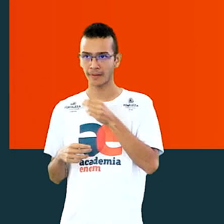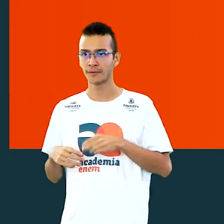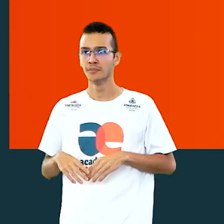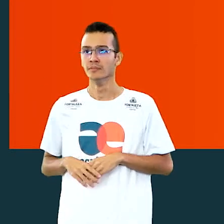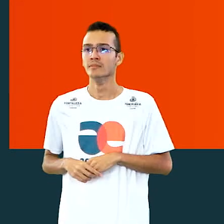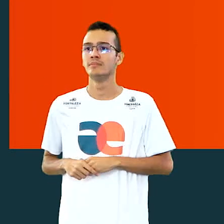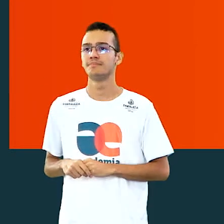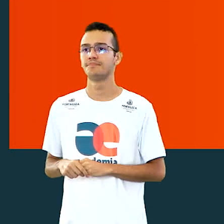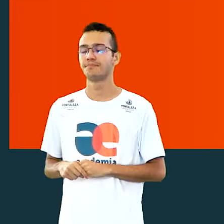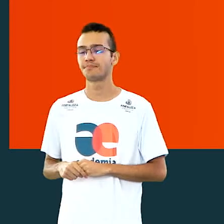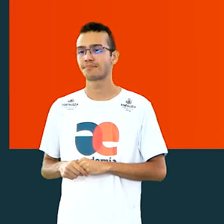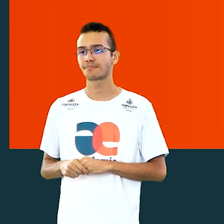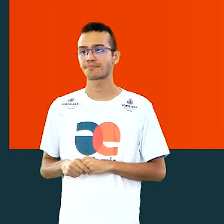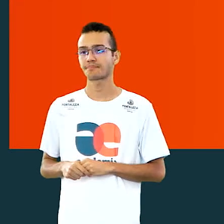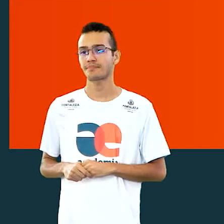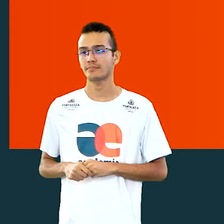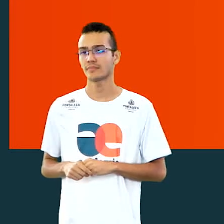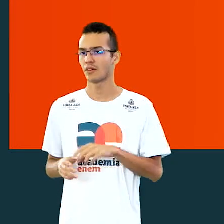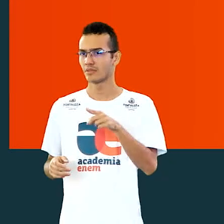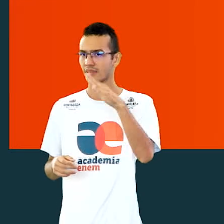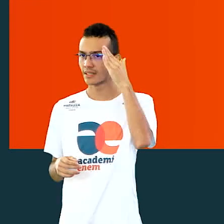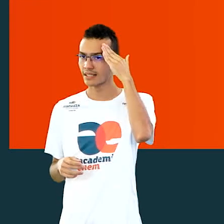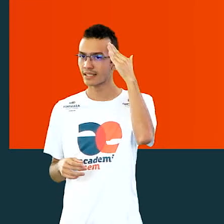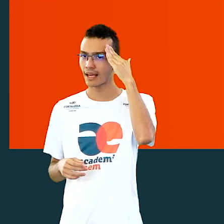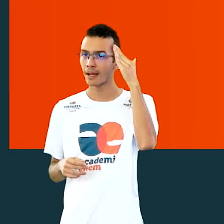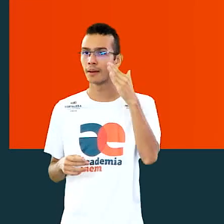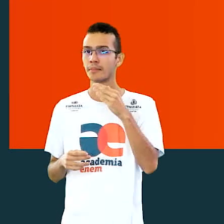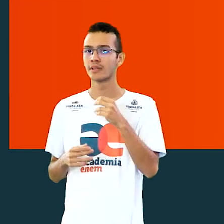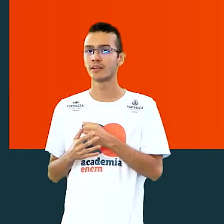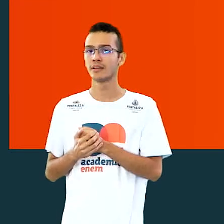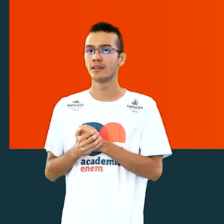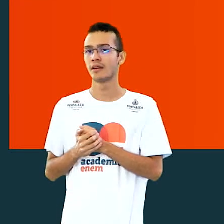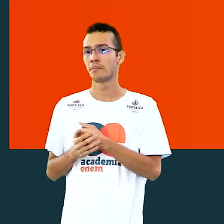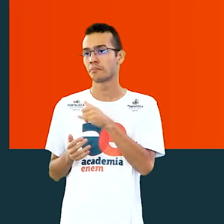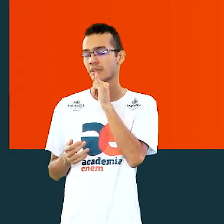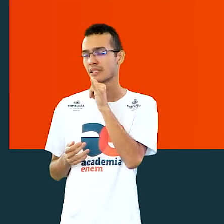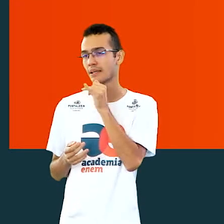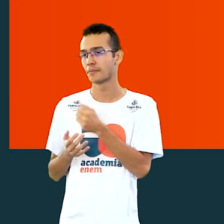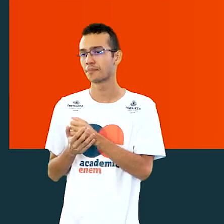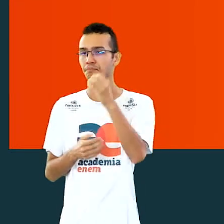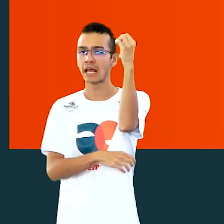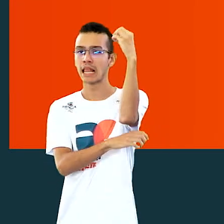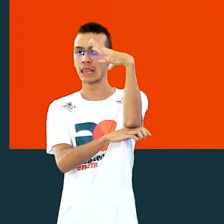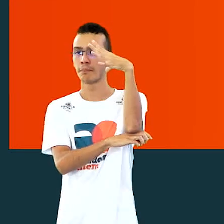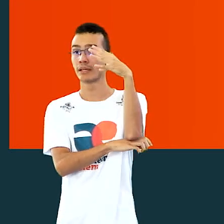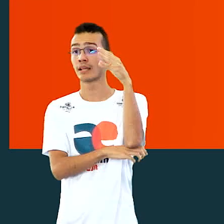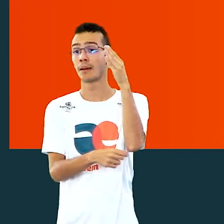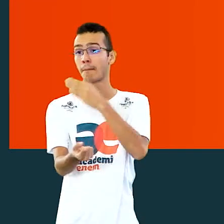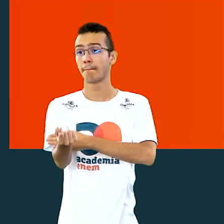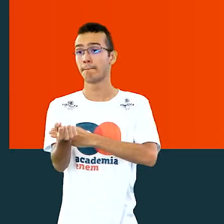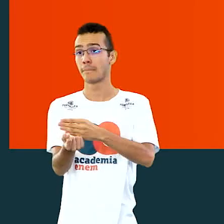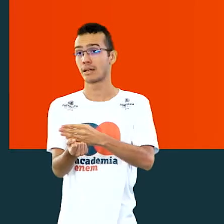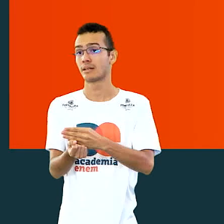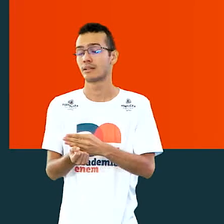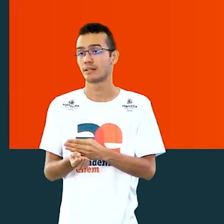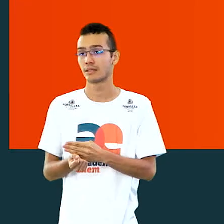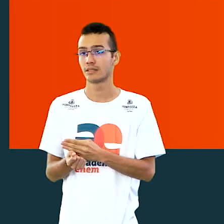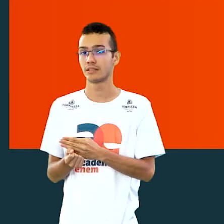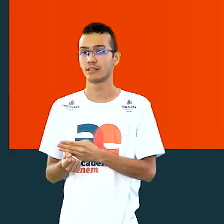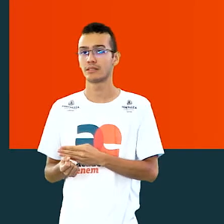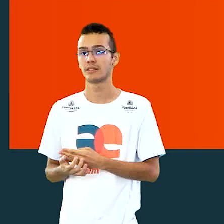mais. Você sabe quanto é que dá um rendimento mais ou menos de uma lâmpada fluorescente? Que é aquelas de gás, que é um gás